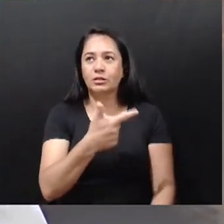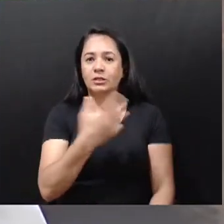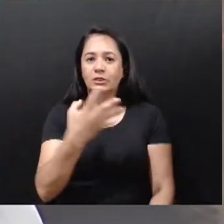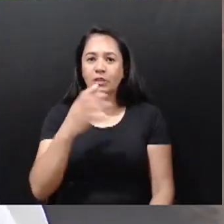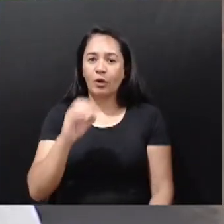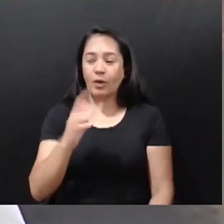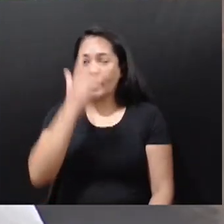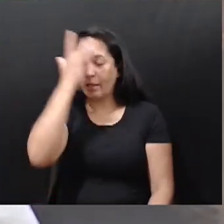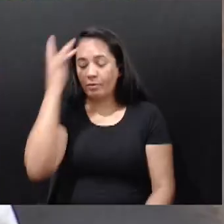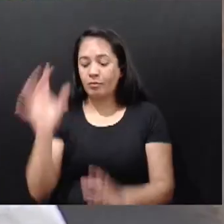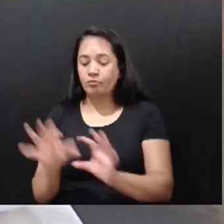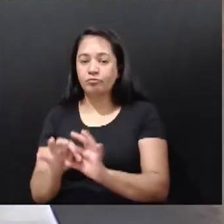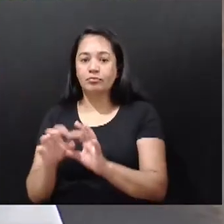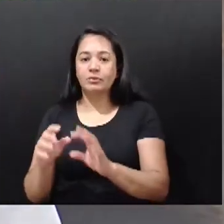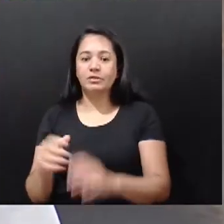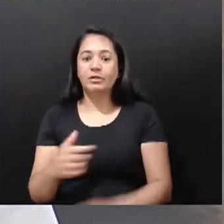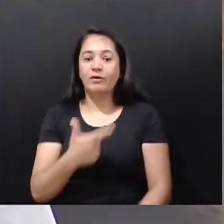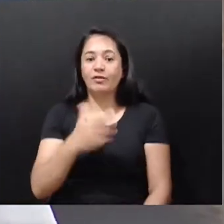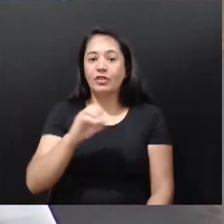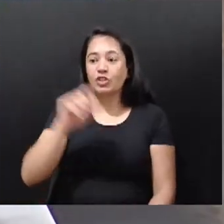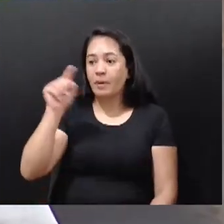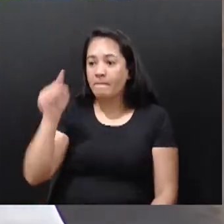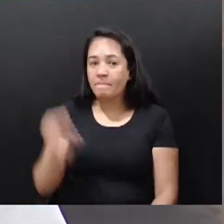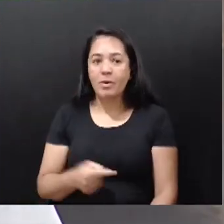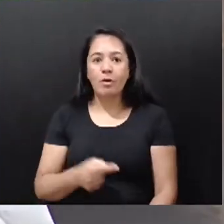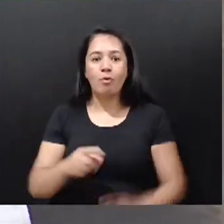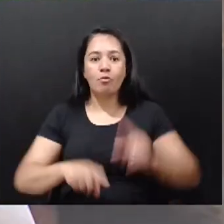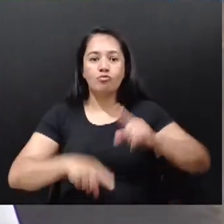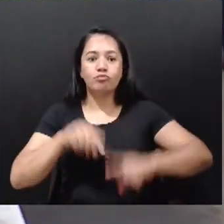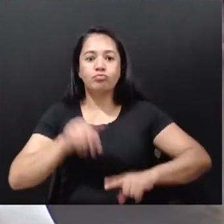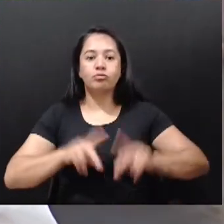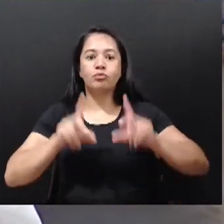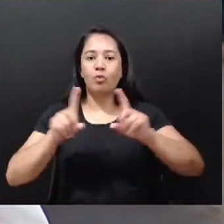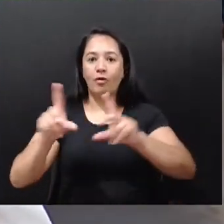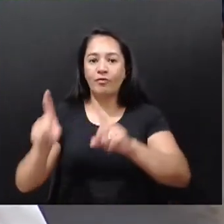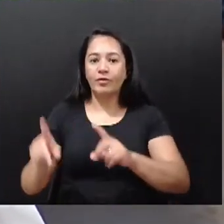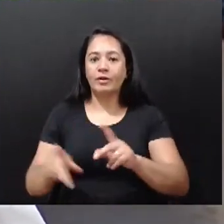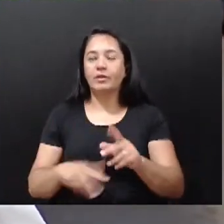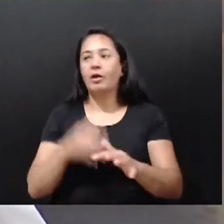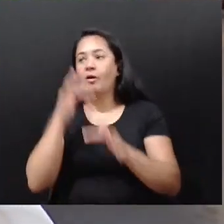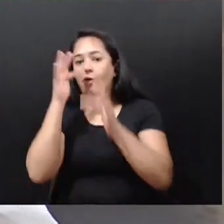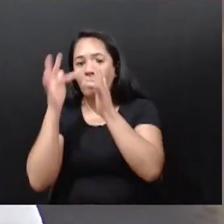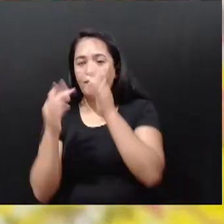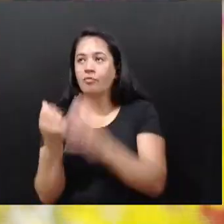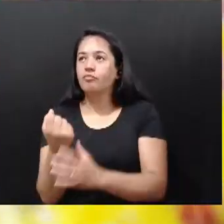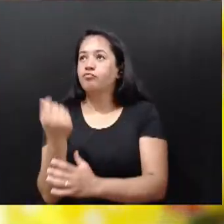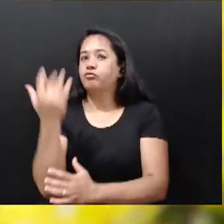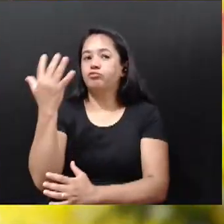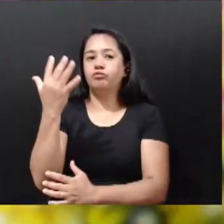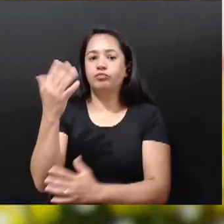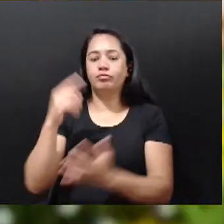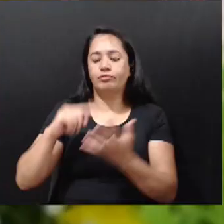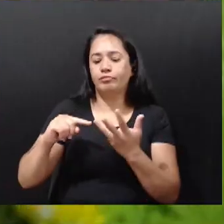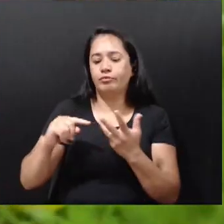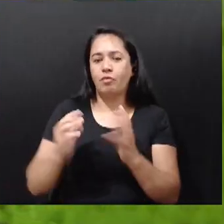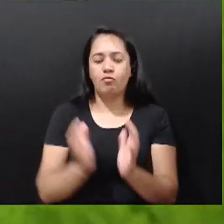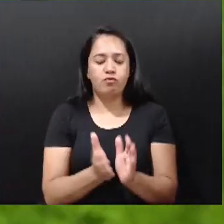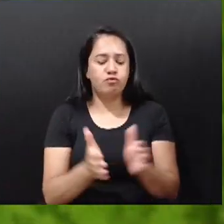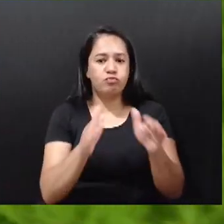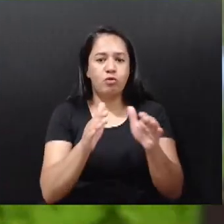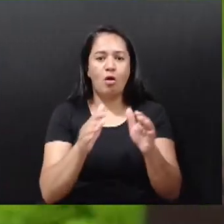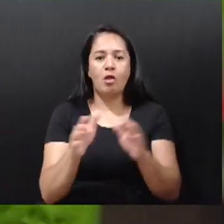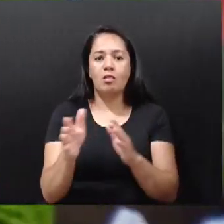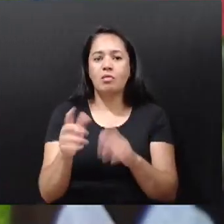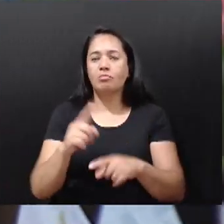mais de 20 mil itens à venda para a população. Entre flores, plantas, vasos, acessórios, cestas de café